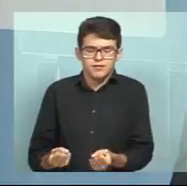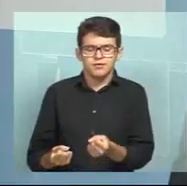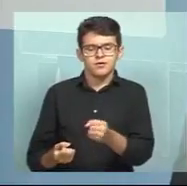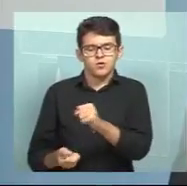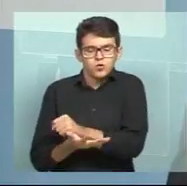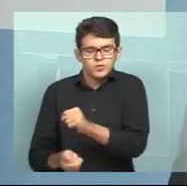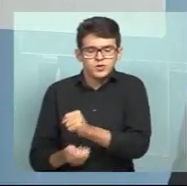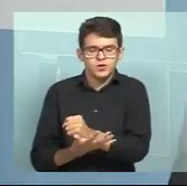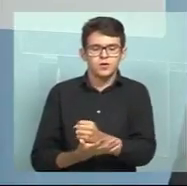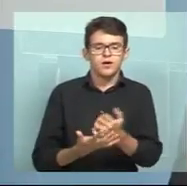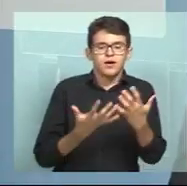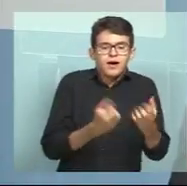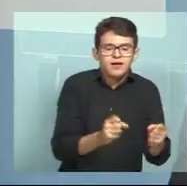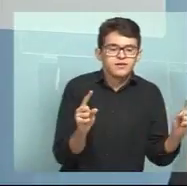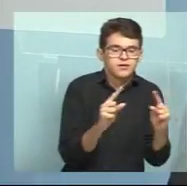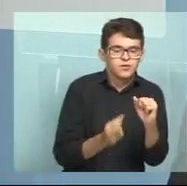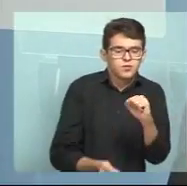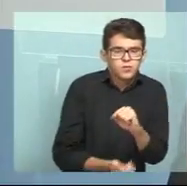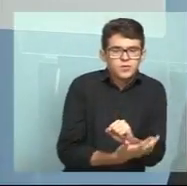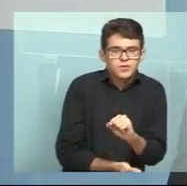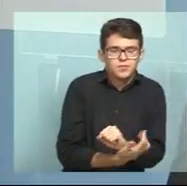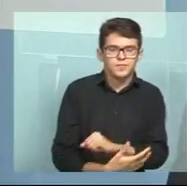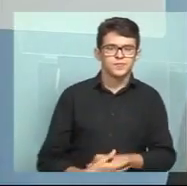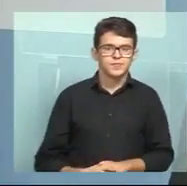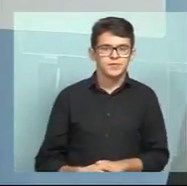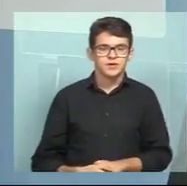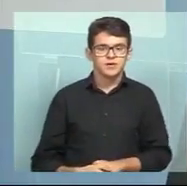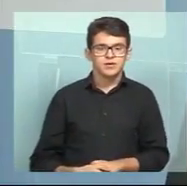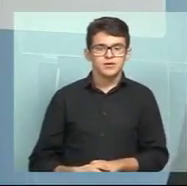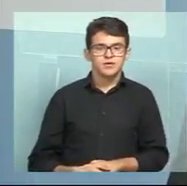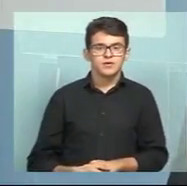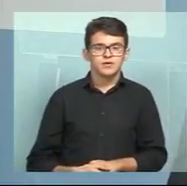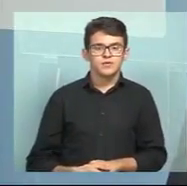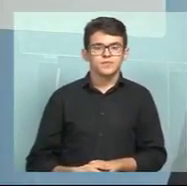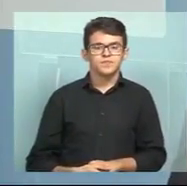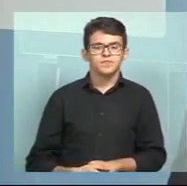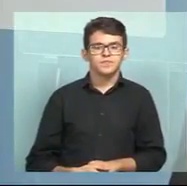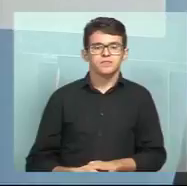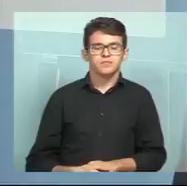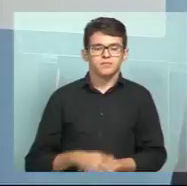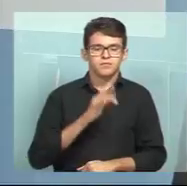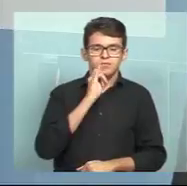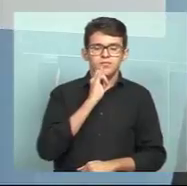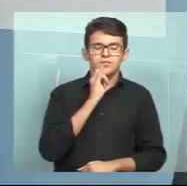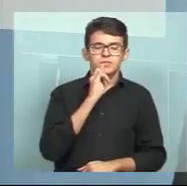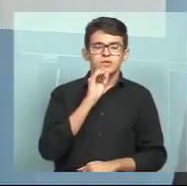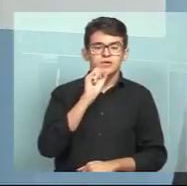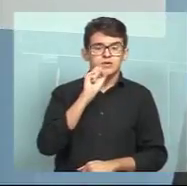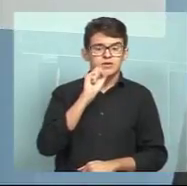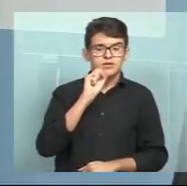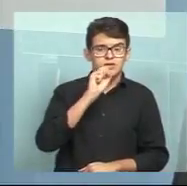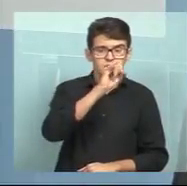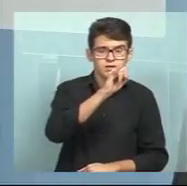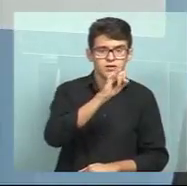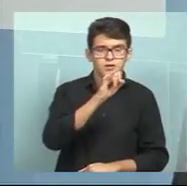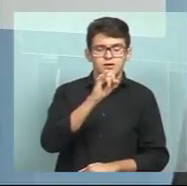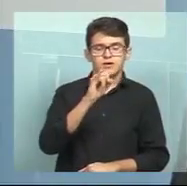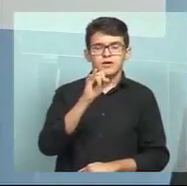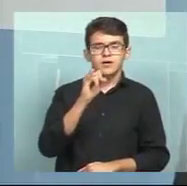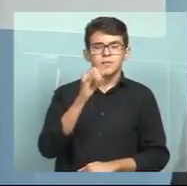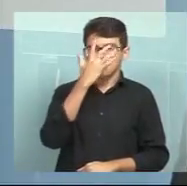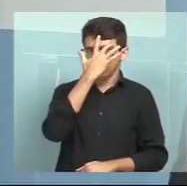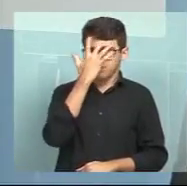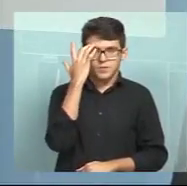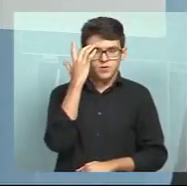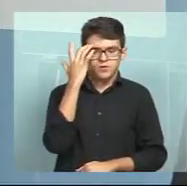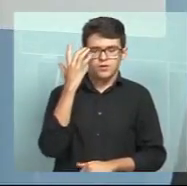é só contra o PT. Quem é contra a corrupção segue indignado. Quem é